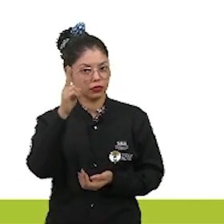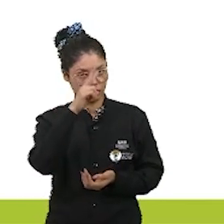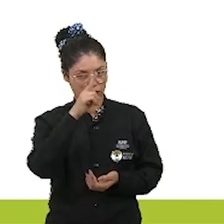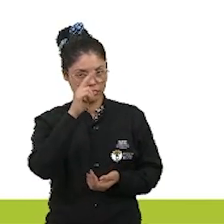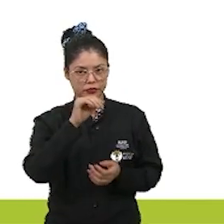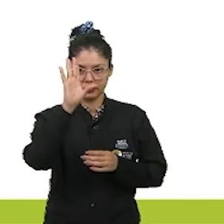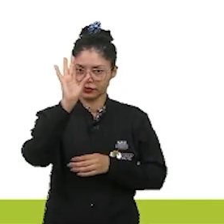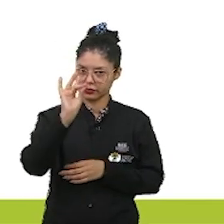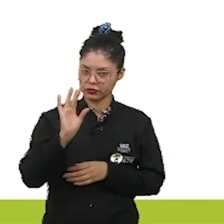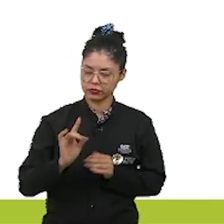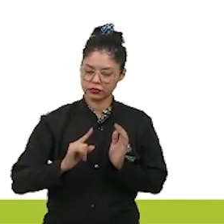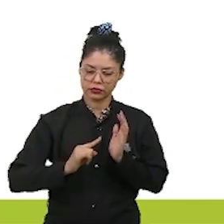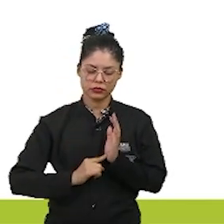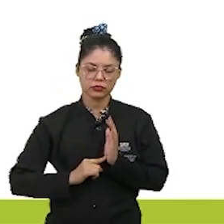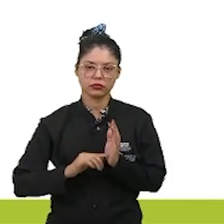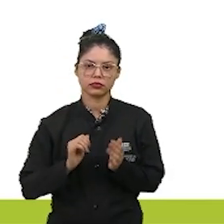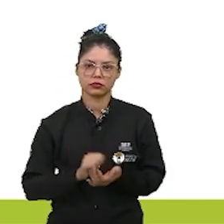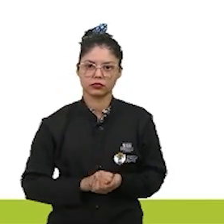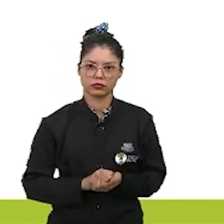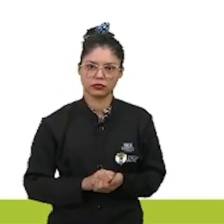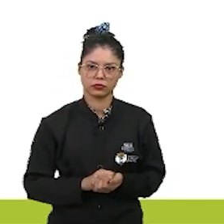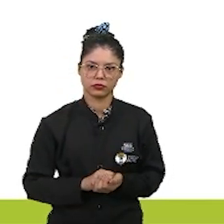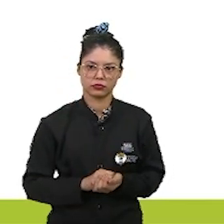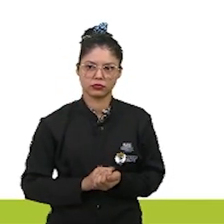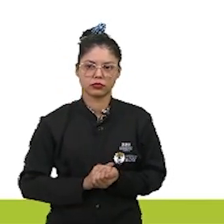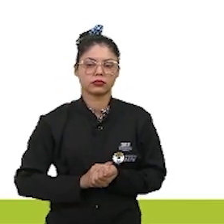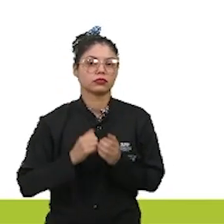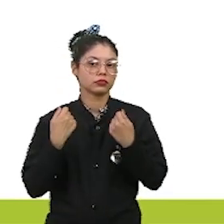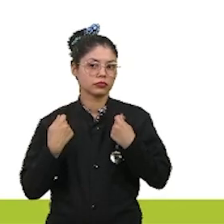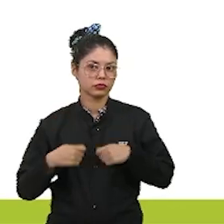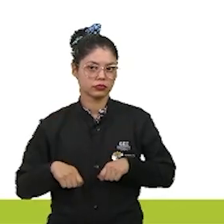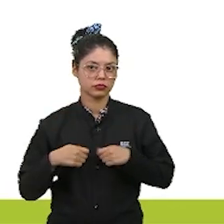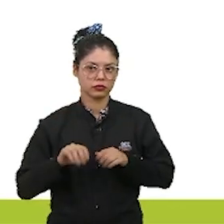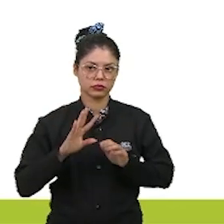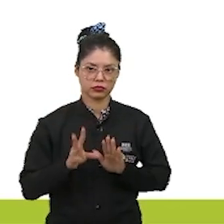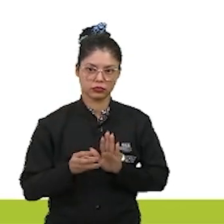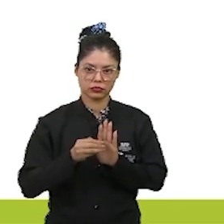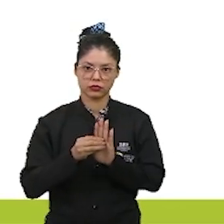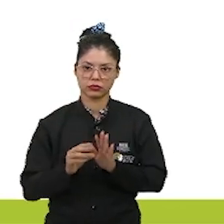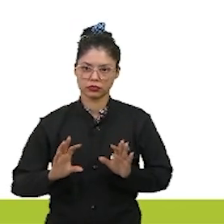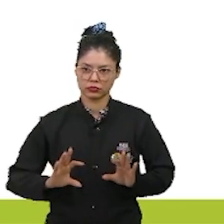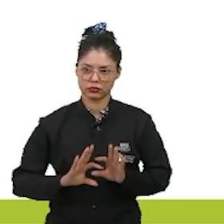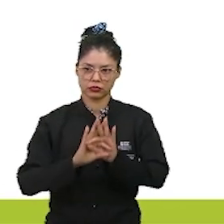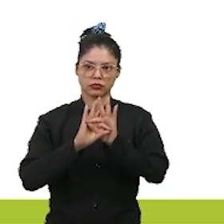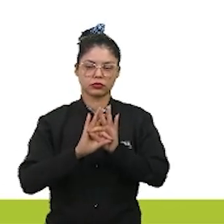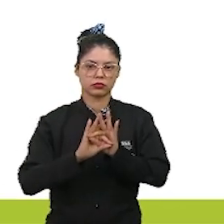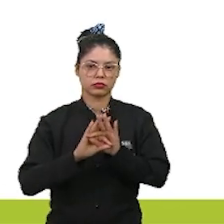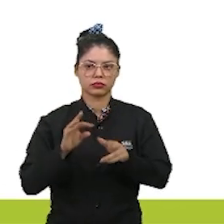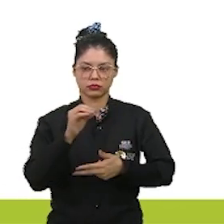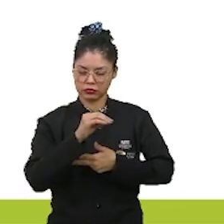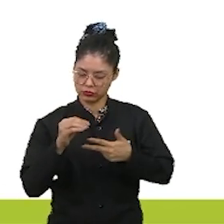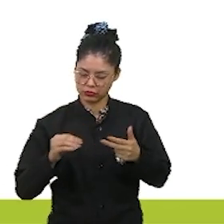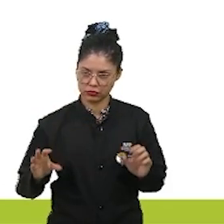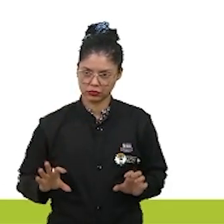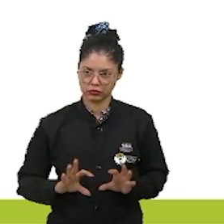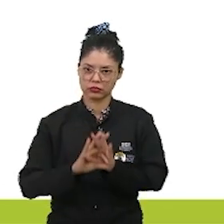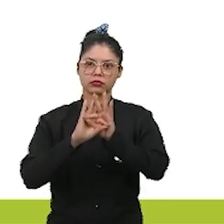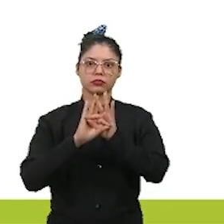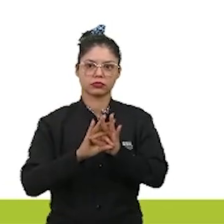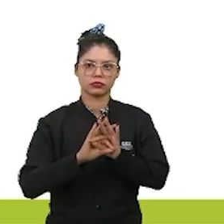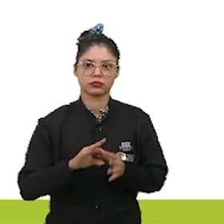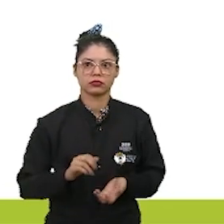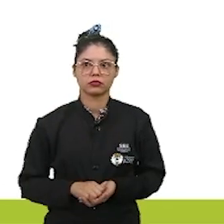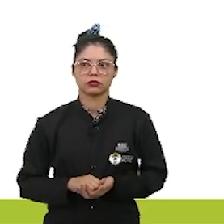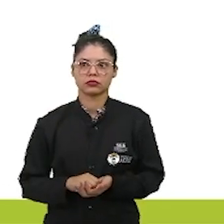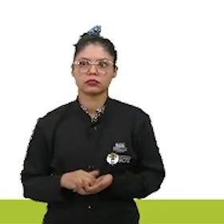a cada ponto você precisa colocar um conectivo, um elemento de ligação. E aí, no